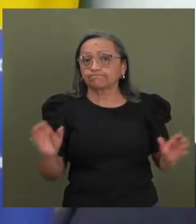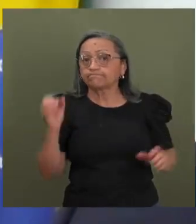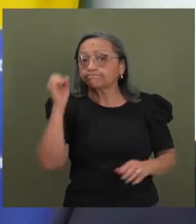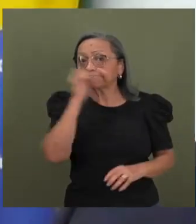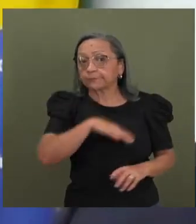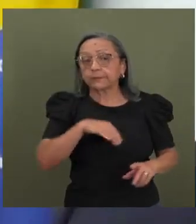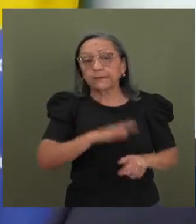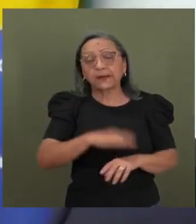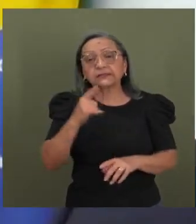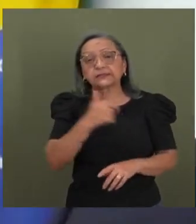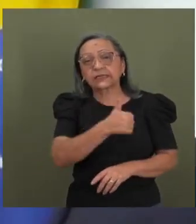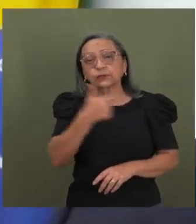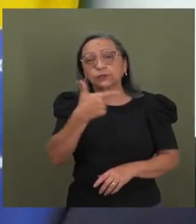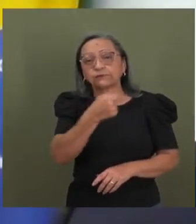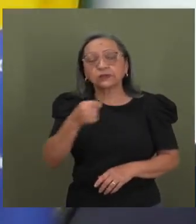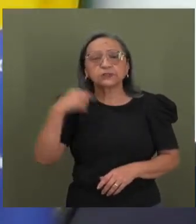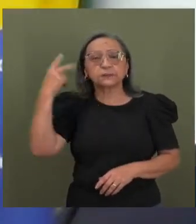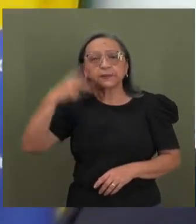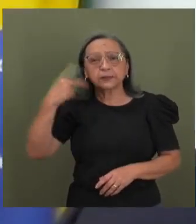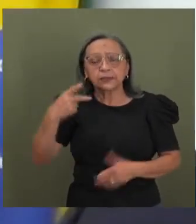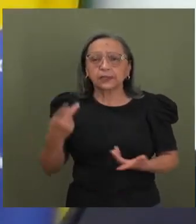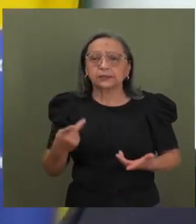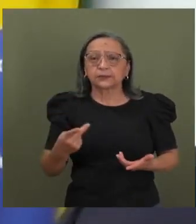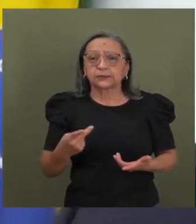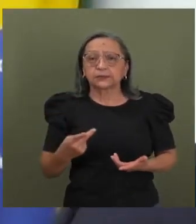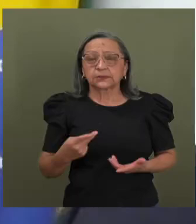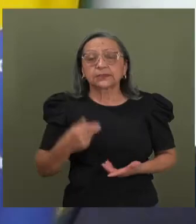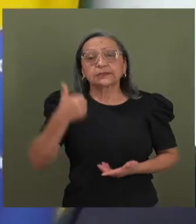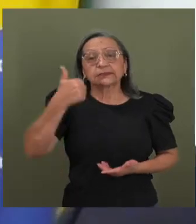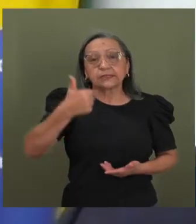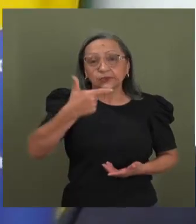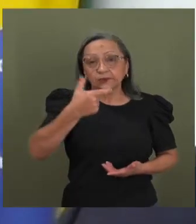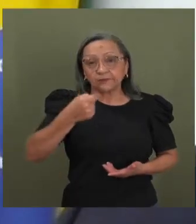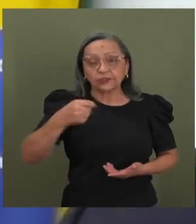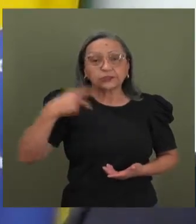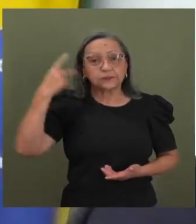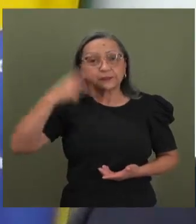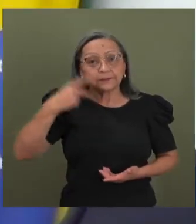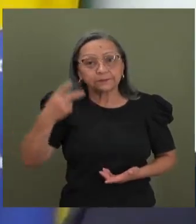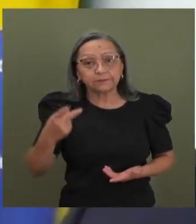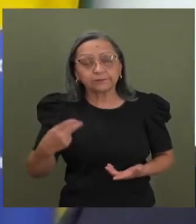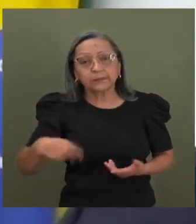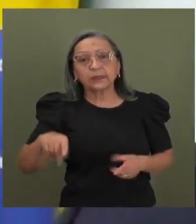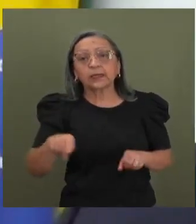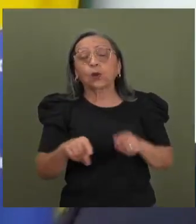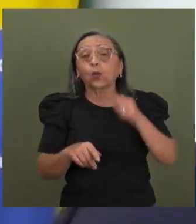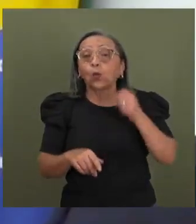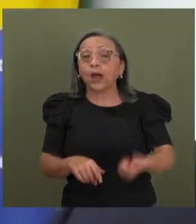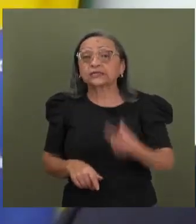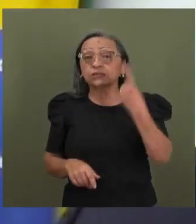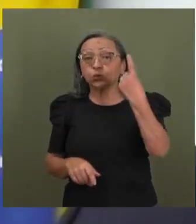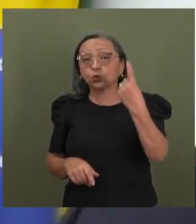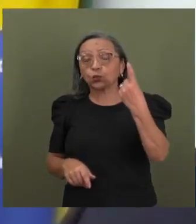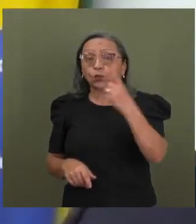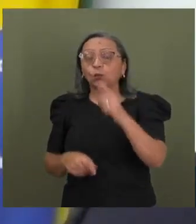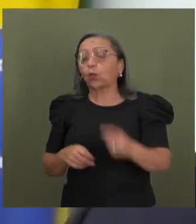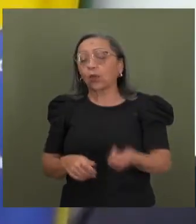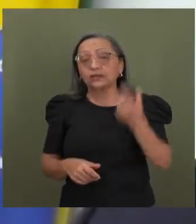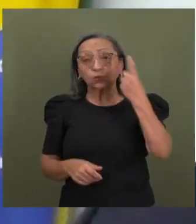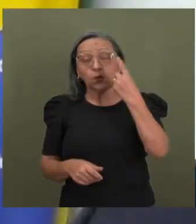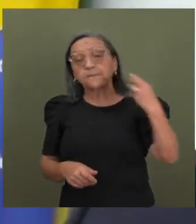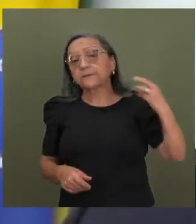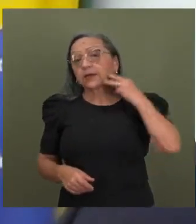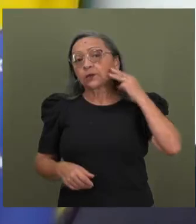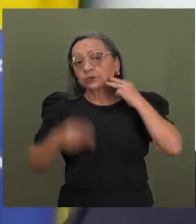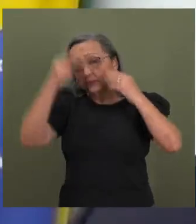de 120 parlamentares, vou repetir, 120 parlamentares e quase 1 milhão de cidadãos que